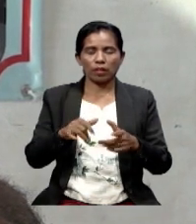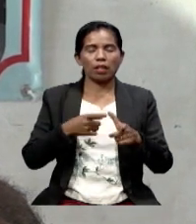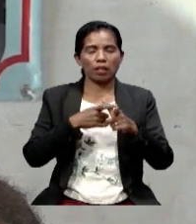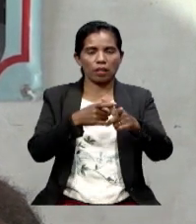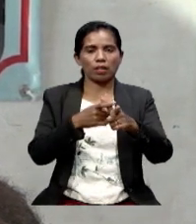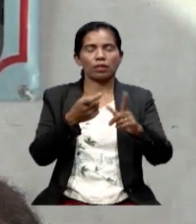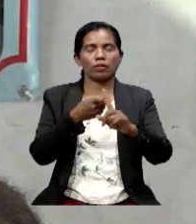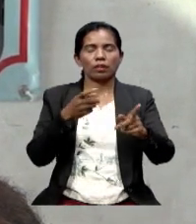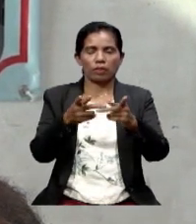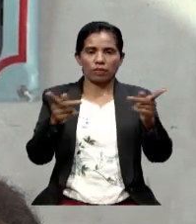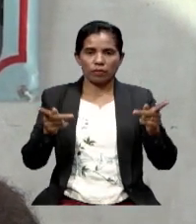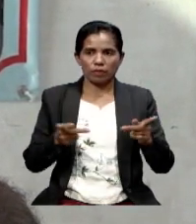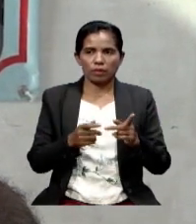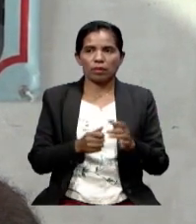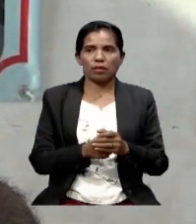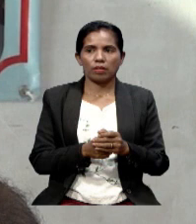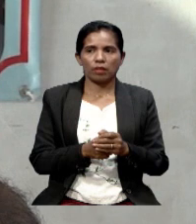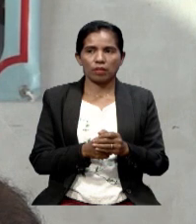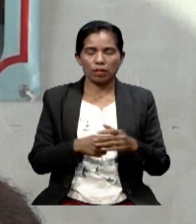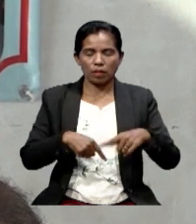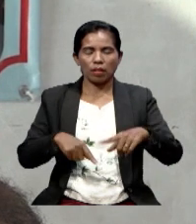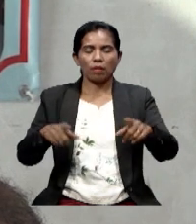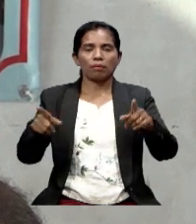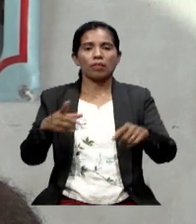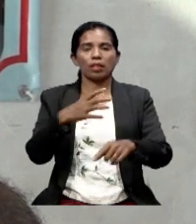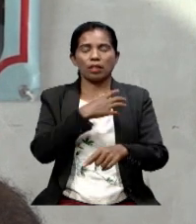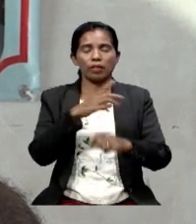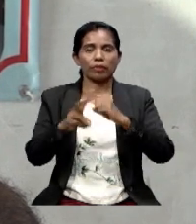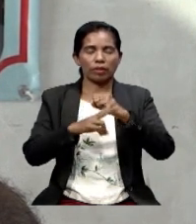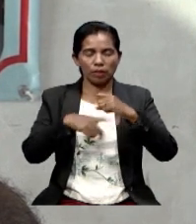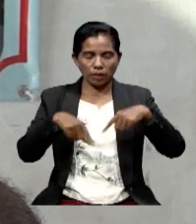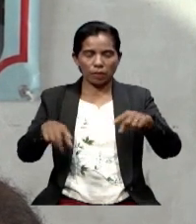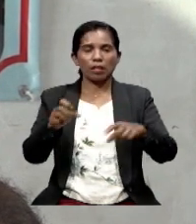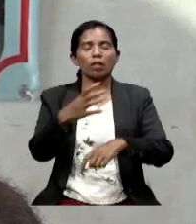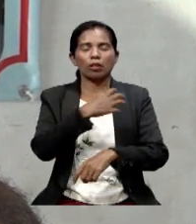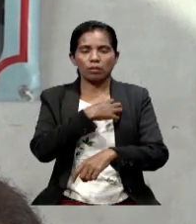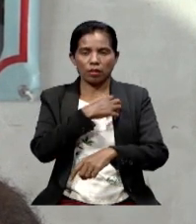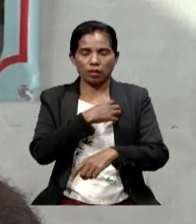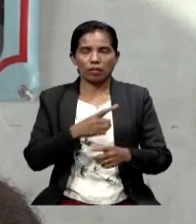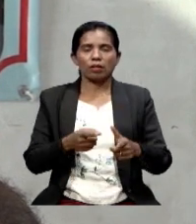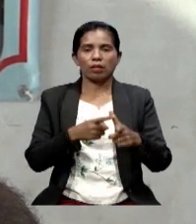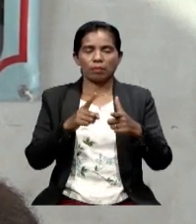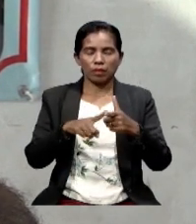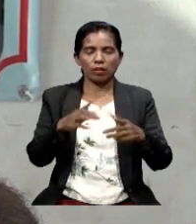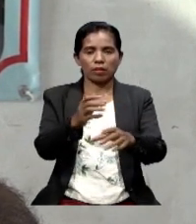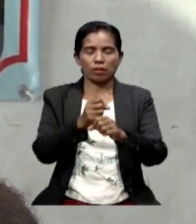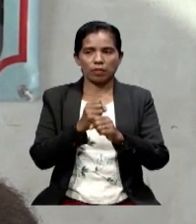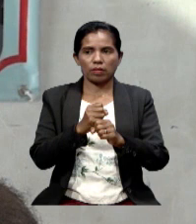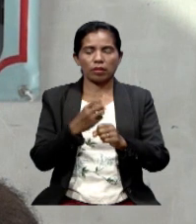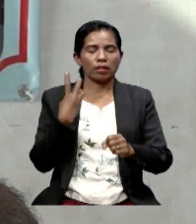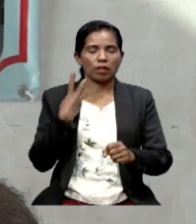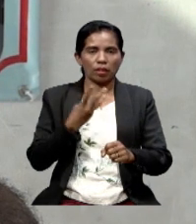fatin ligaram para a esquadra de analista para hoje a tua queixa depois de simu queixa e tem